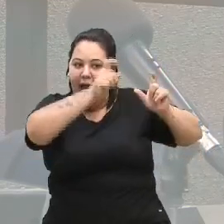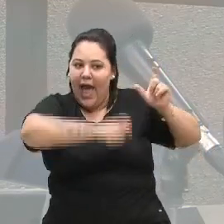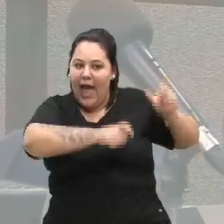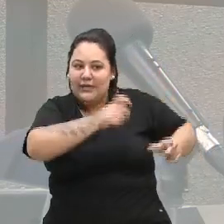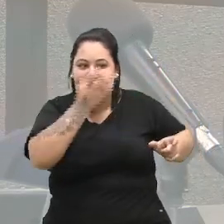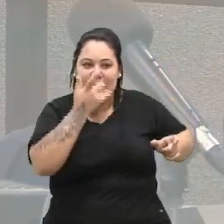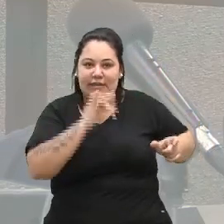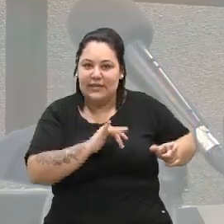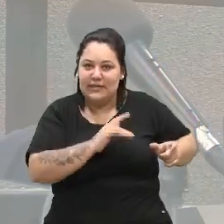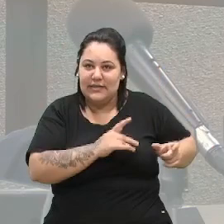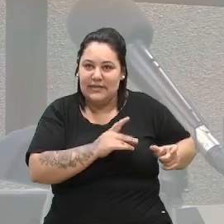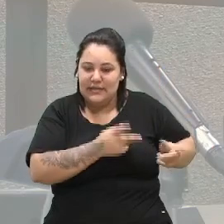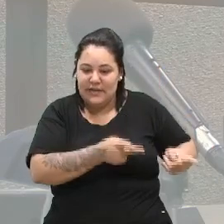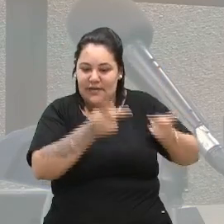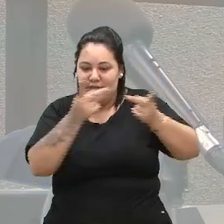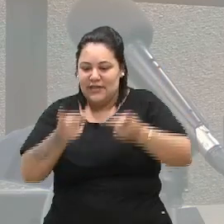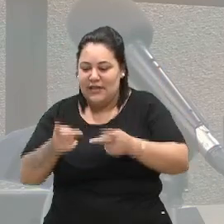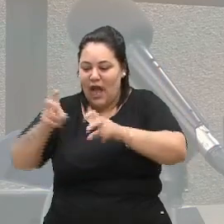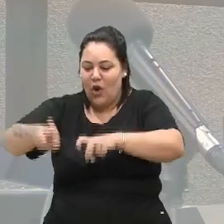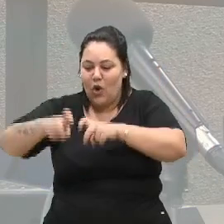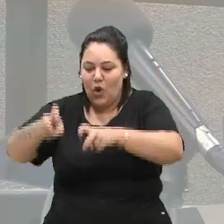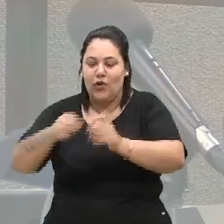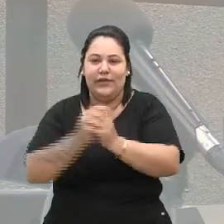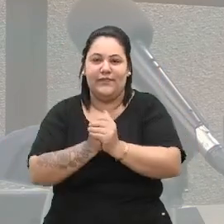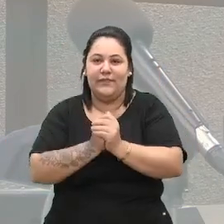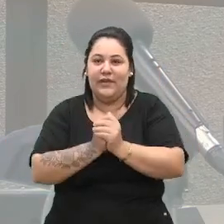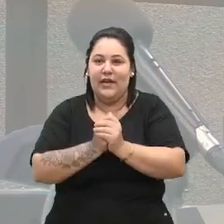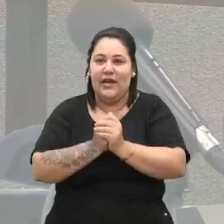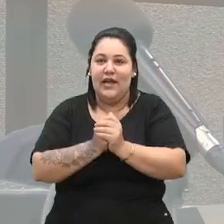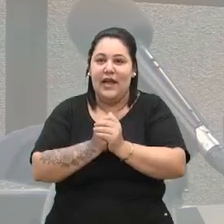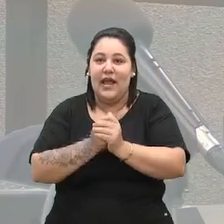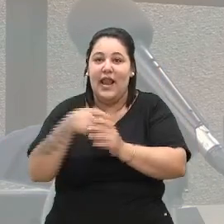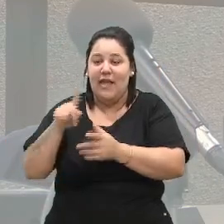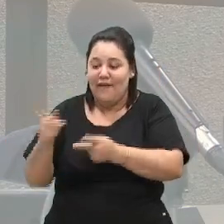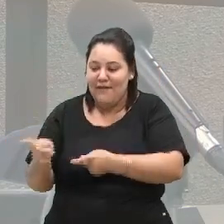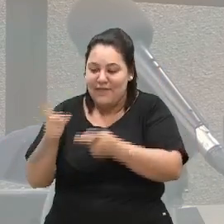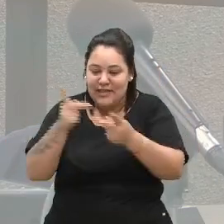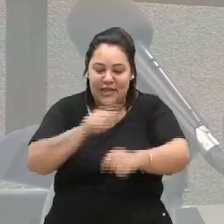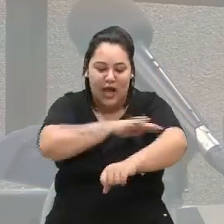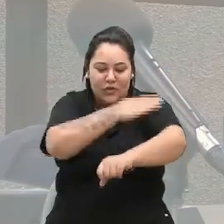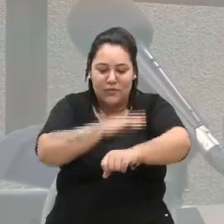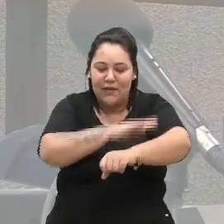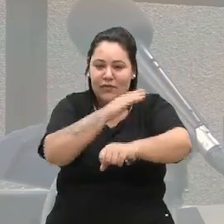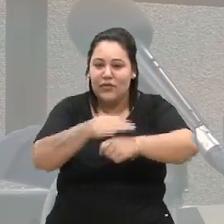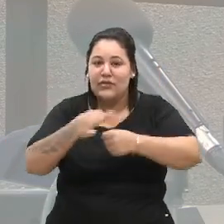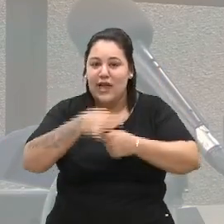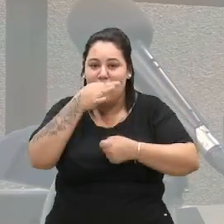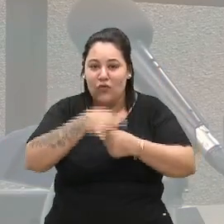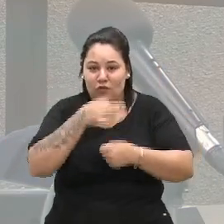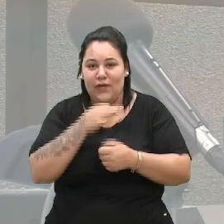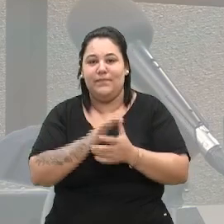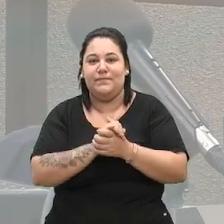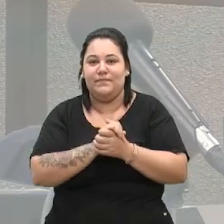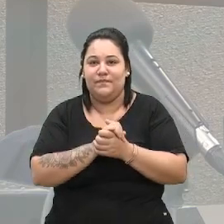colônia, levar para um evento, levar nos pavilhões da festa, intensificar